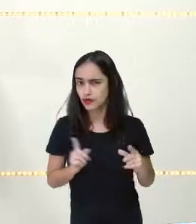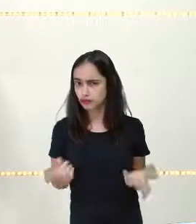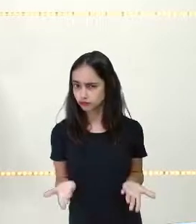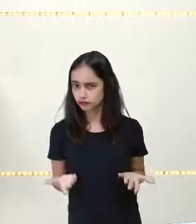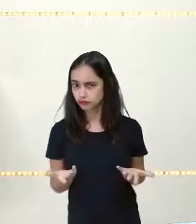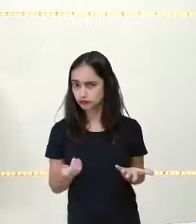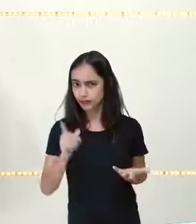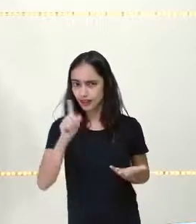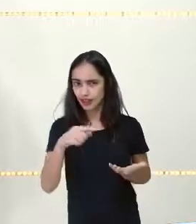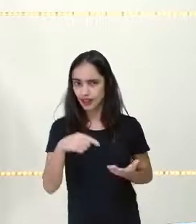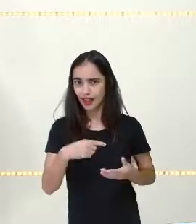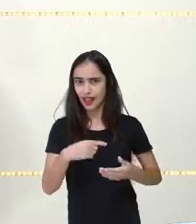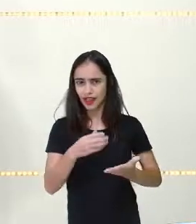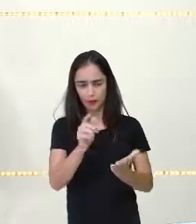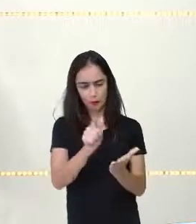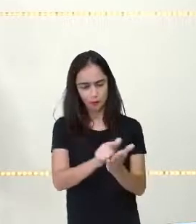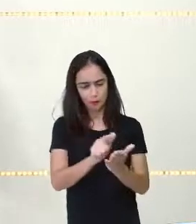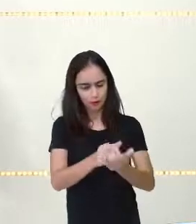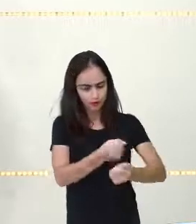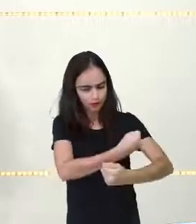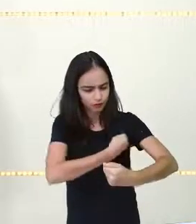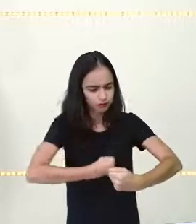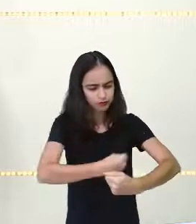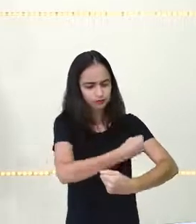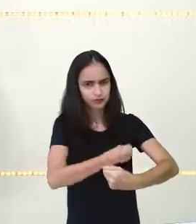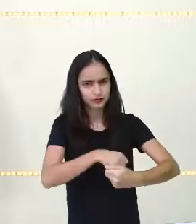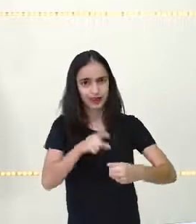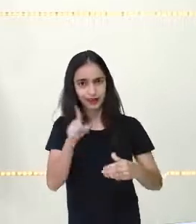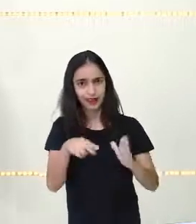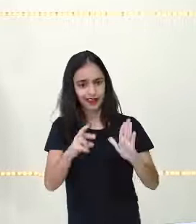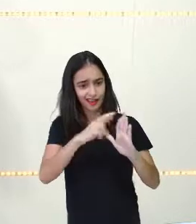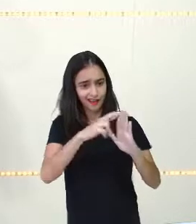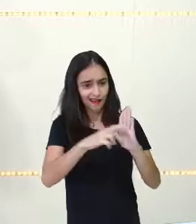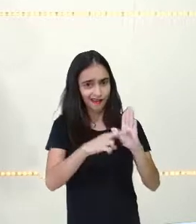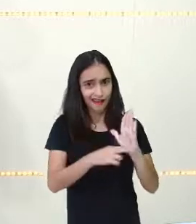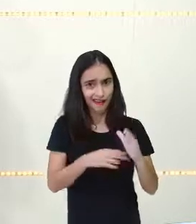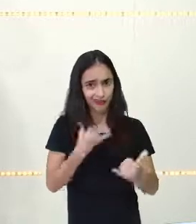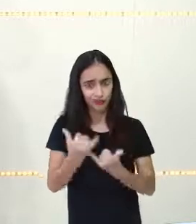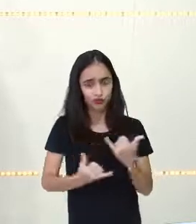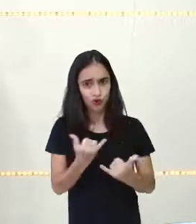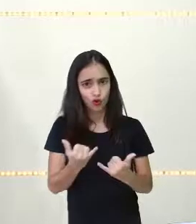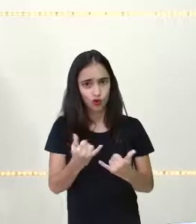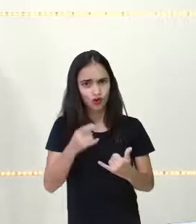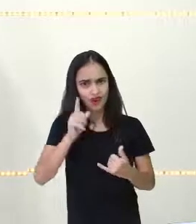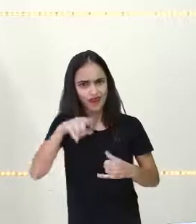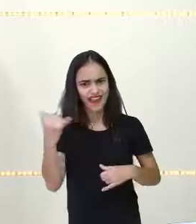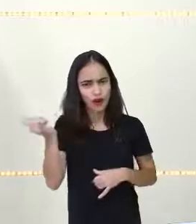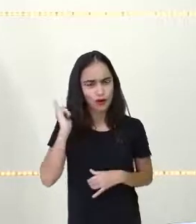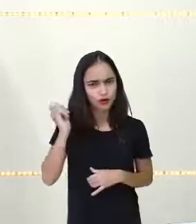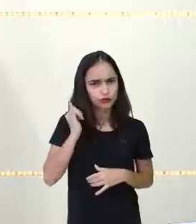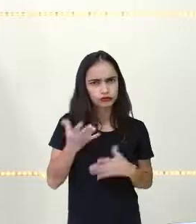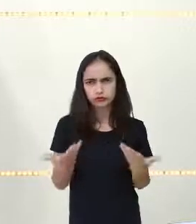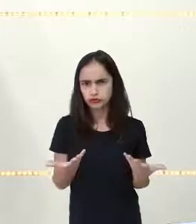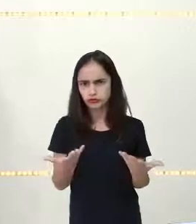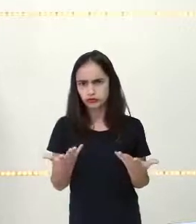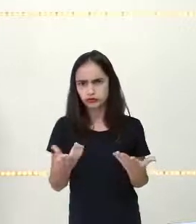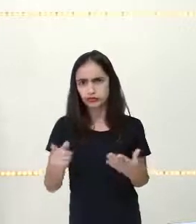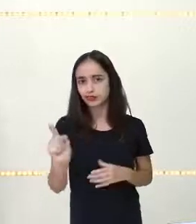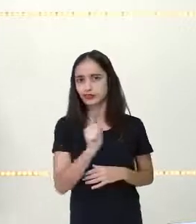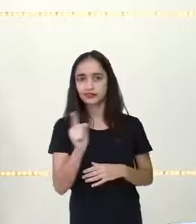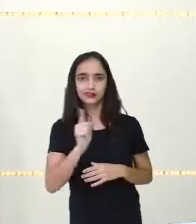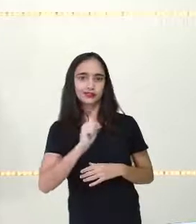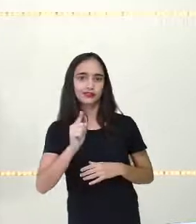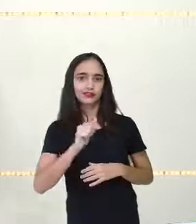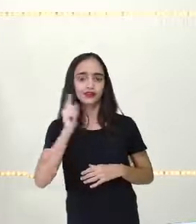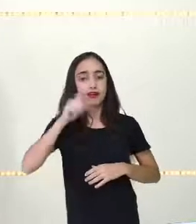Ah não é uma regra de jogo não é um conto também não é uma reportagem Eita